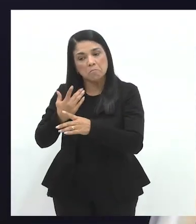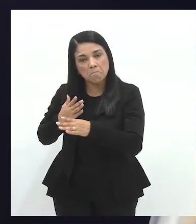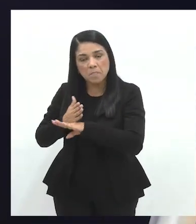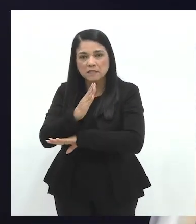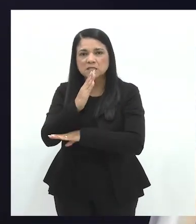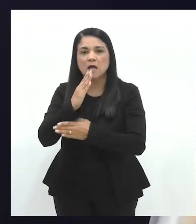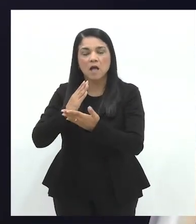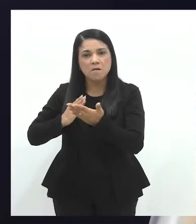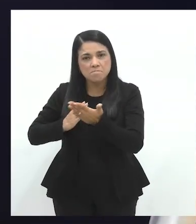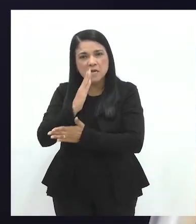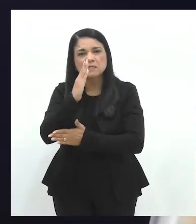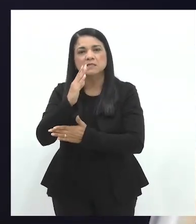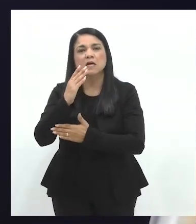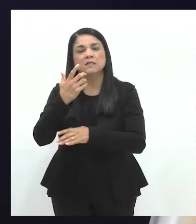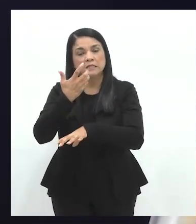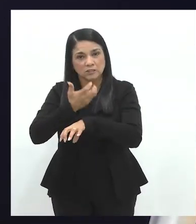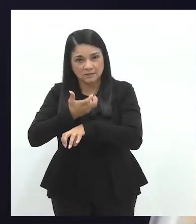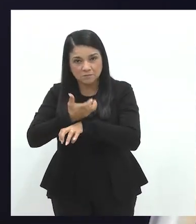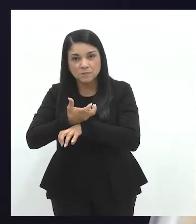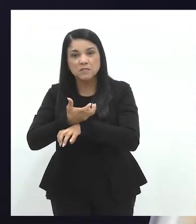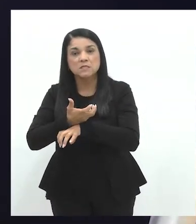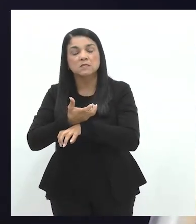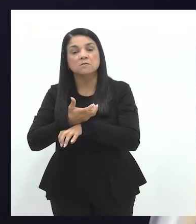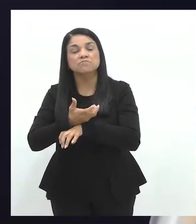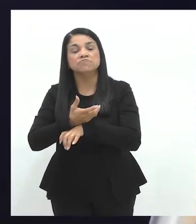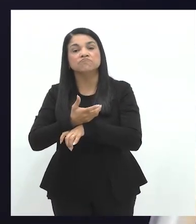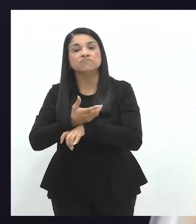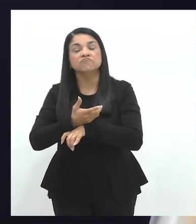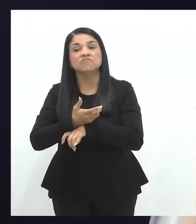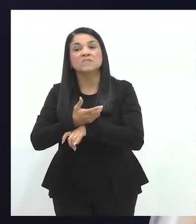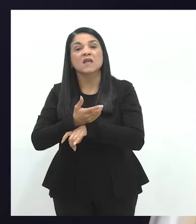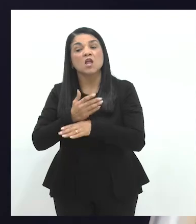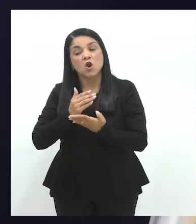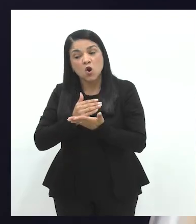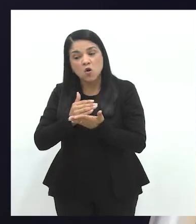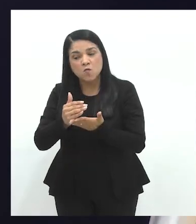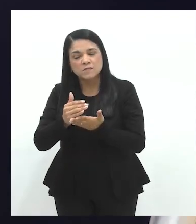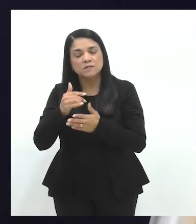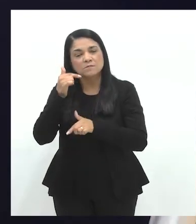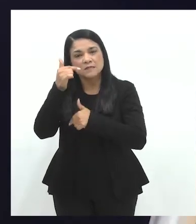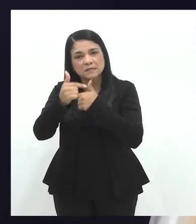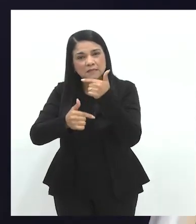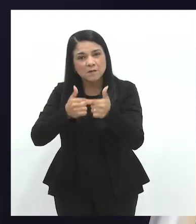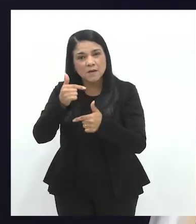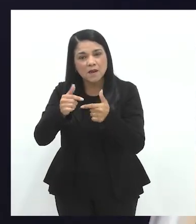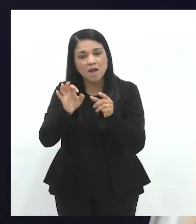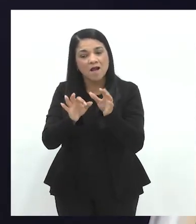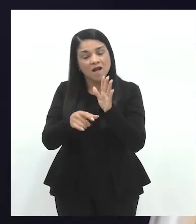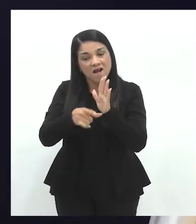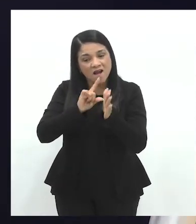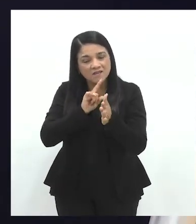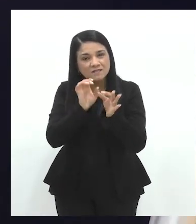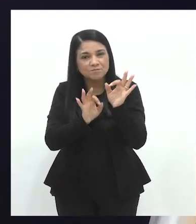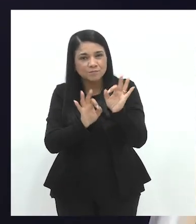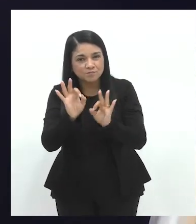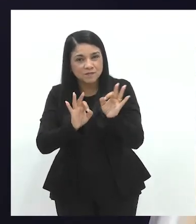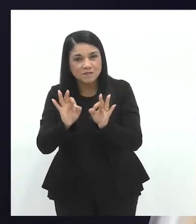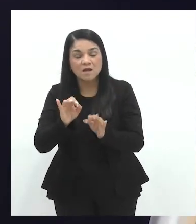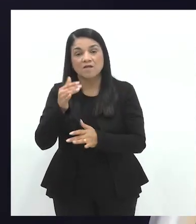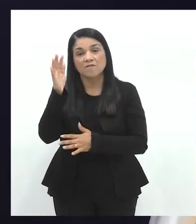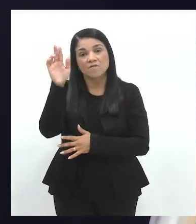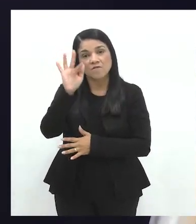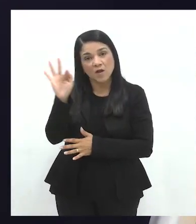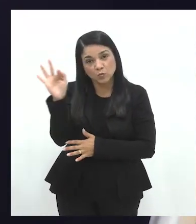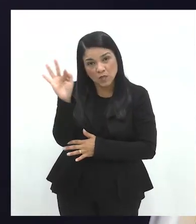matérias que ela tinha defasagem, que ela tinha medo, ela passou. E nós começamos a trabalhar com ela uma preparação para